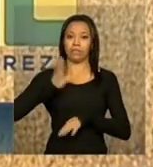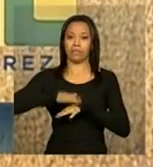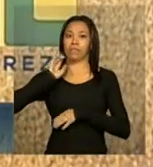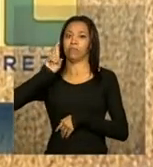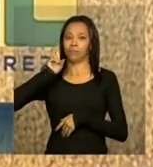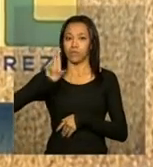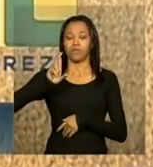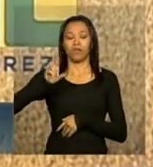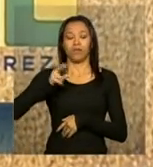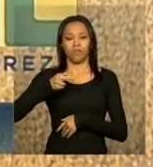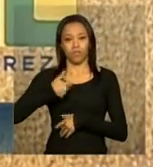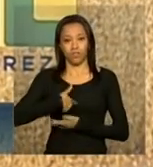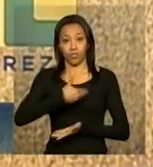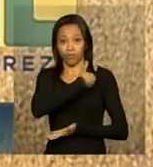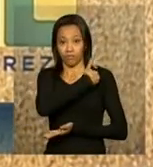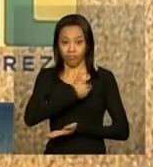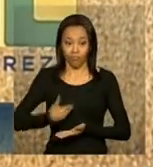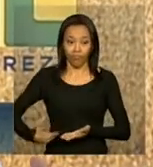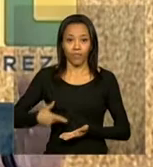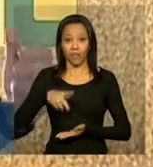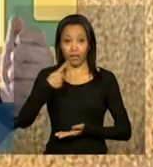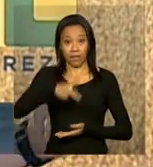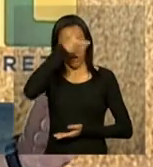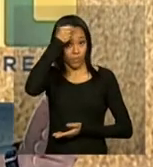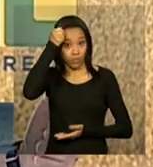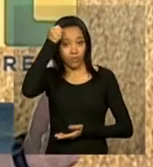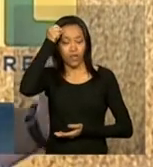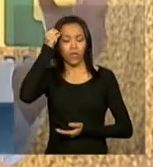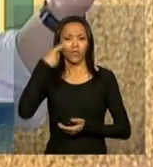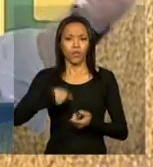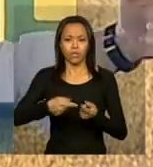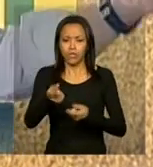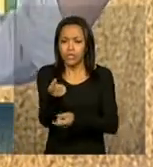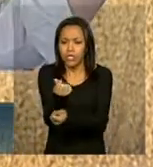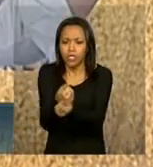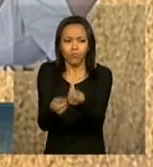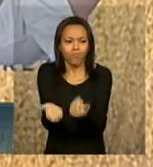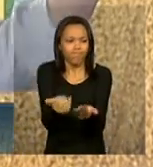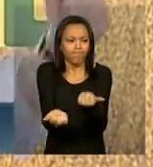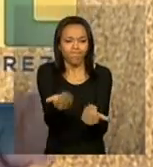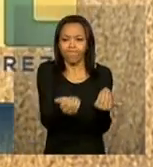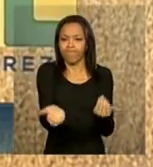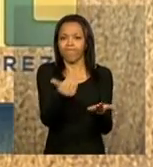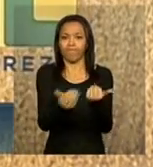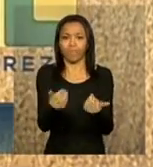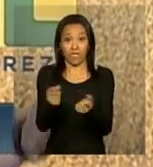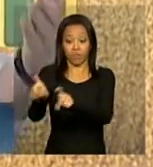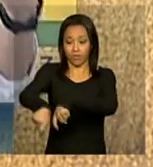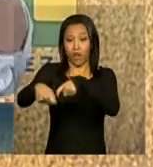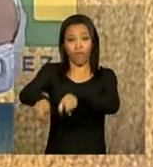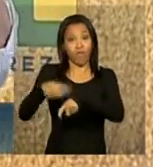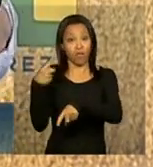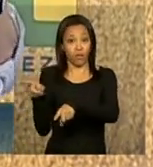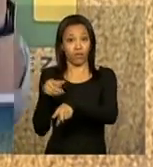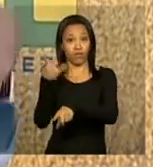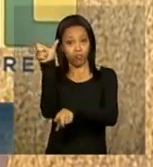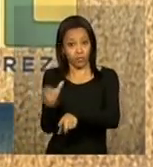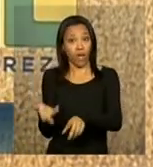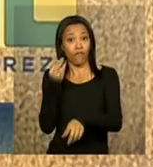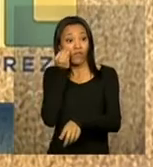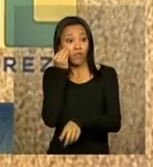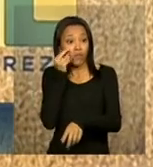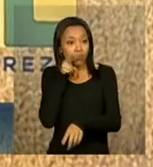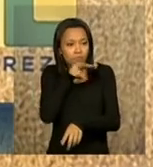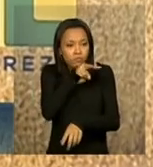município, procuramos construir capital social, transformar essa riqueza que sai das lavouras, que a senhora acabou